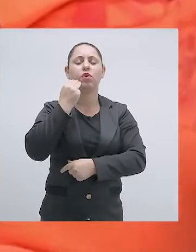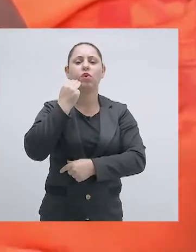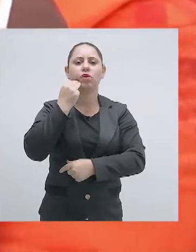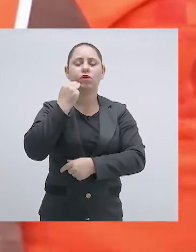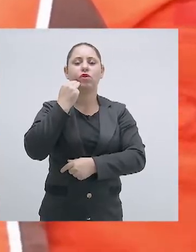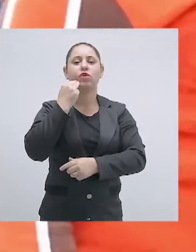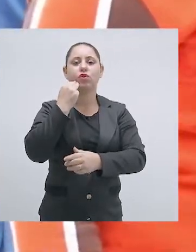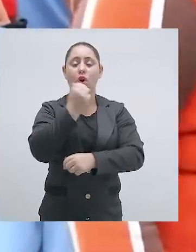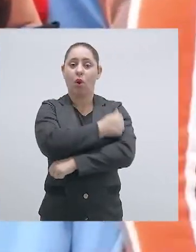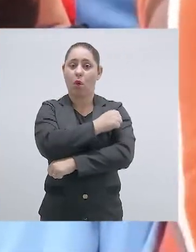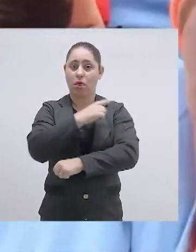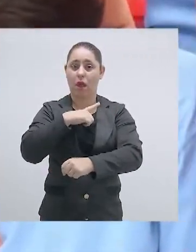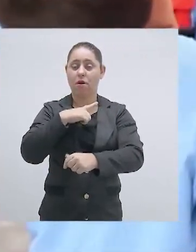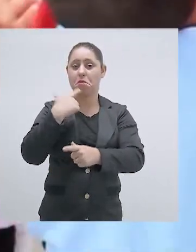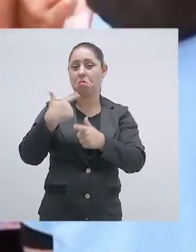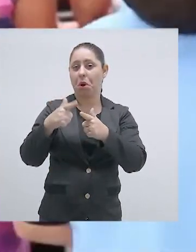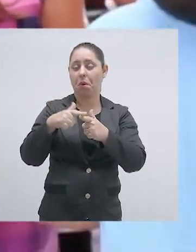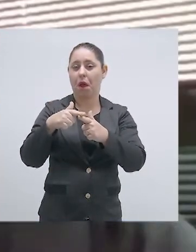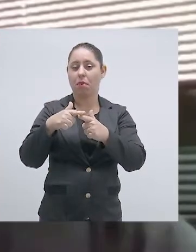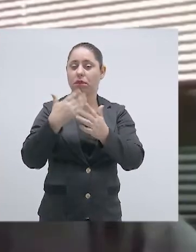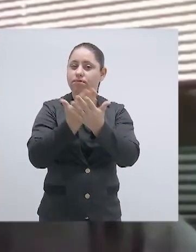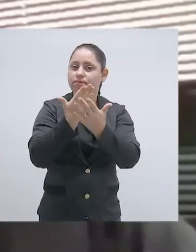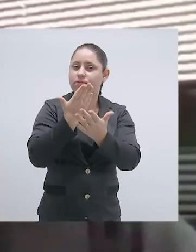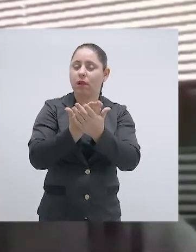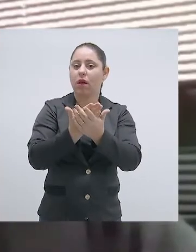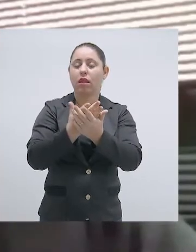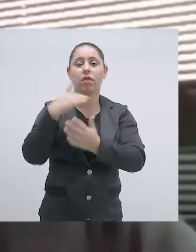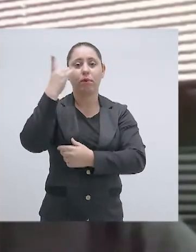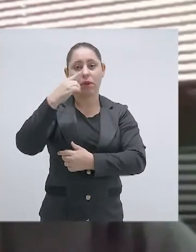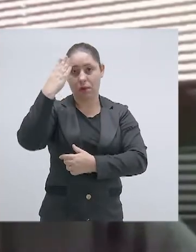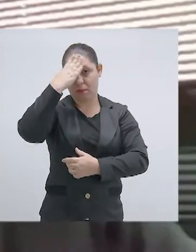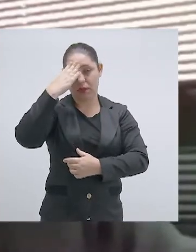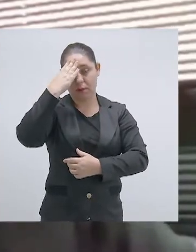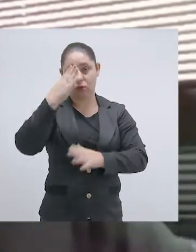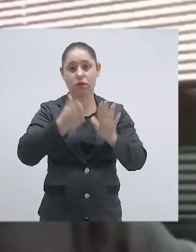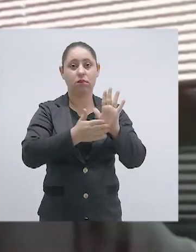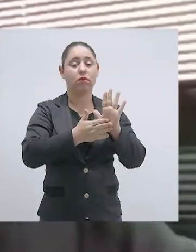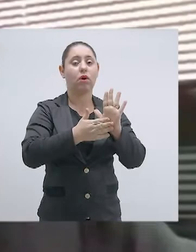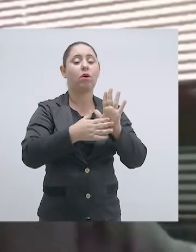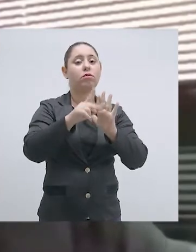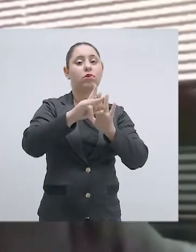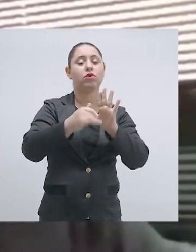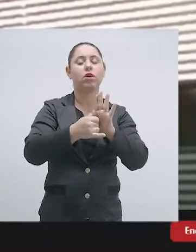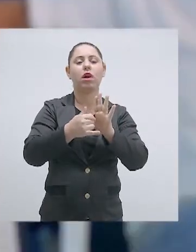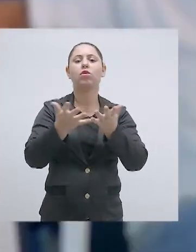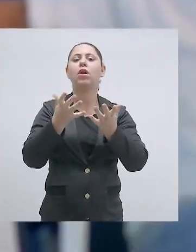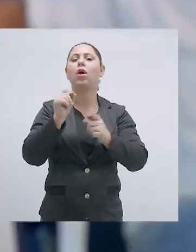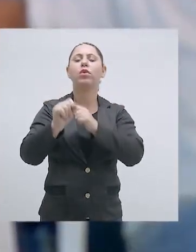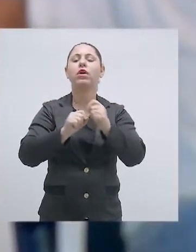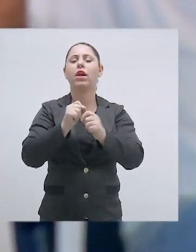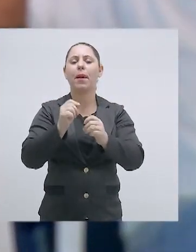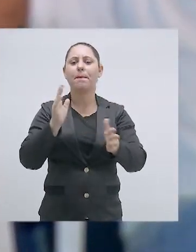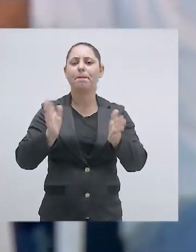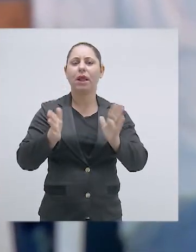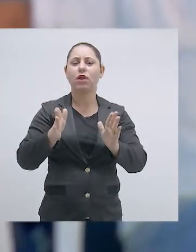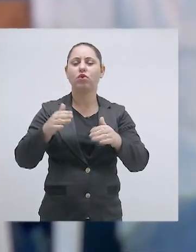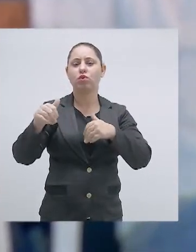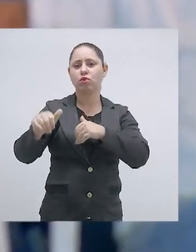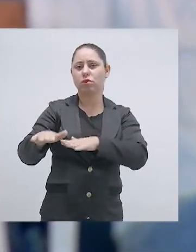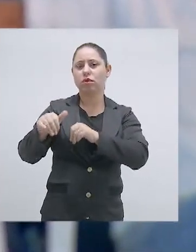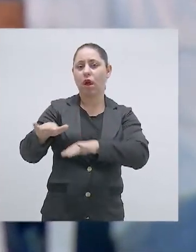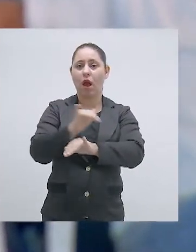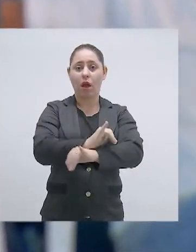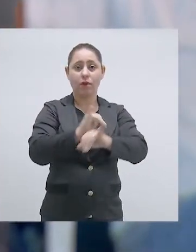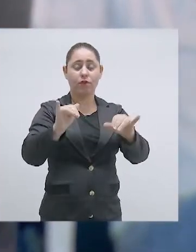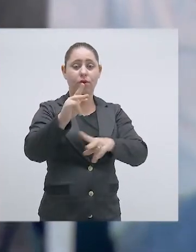sua aprendizagem impactada pelo transtorno. O projeto, de autoria do deputado Barbosinha, do Democratas, pretende destinar período